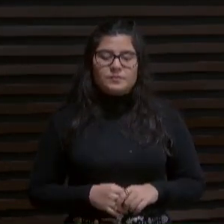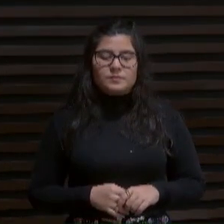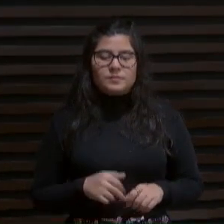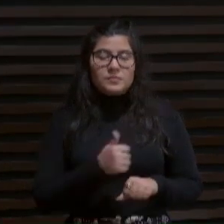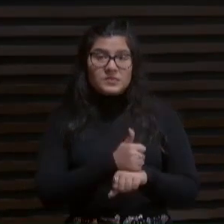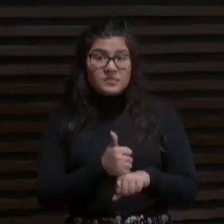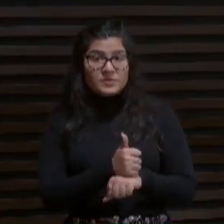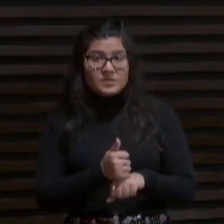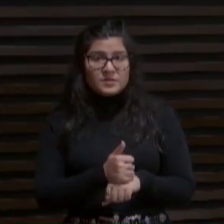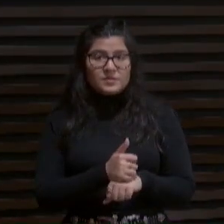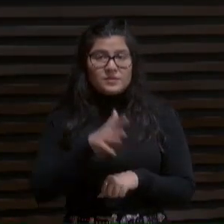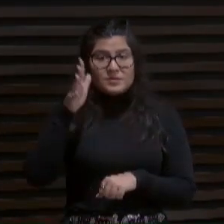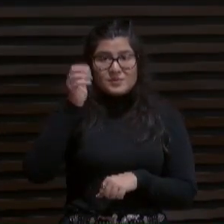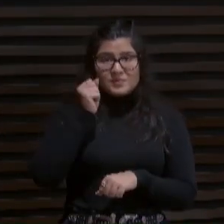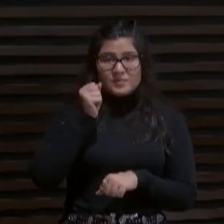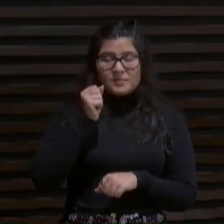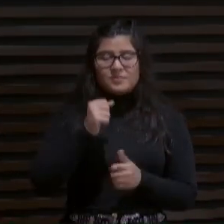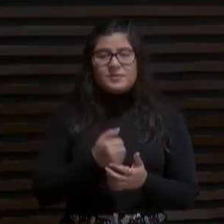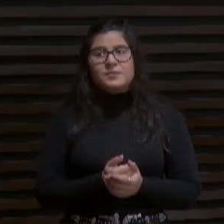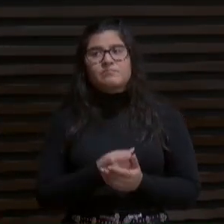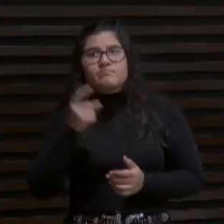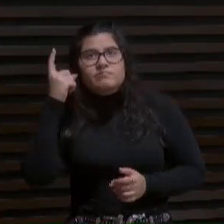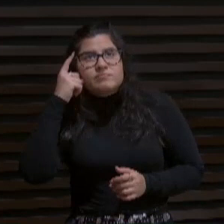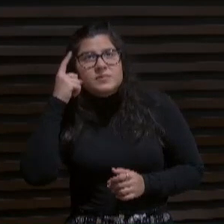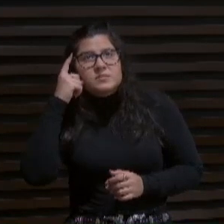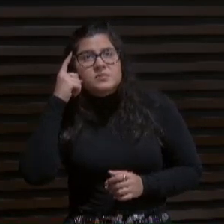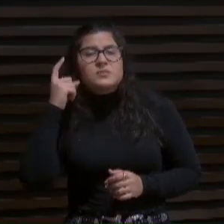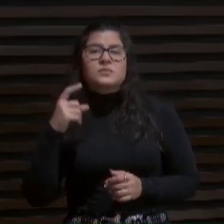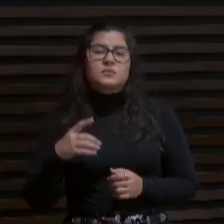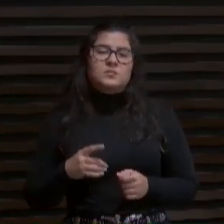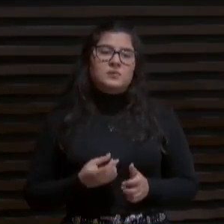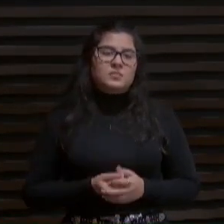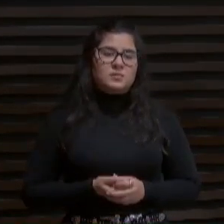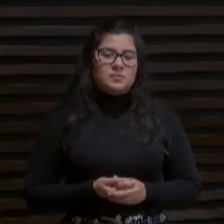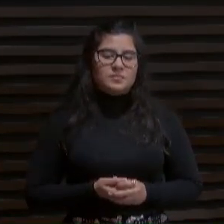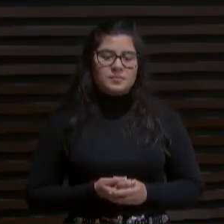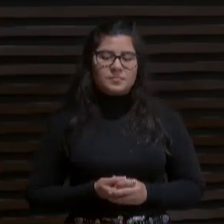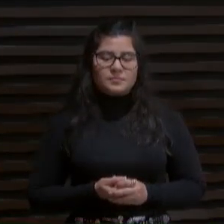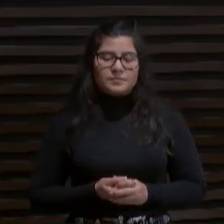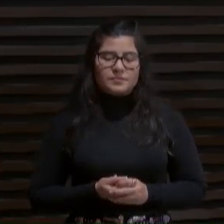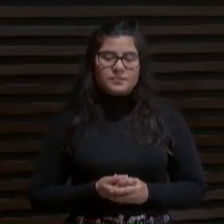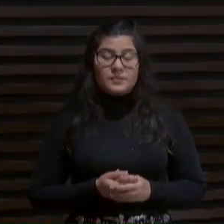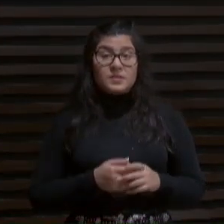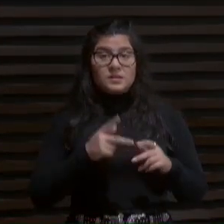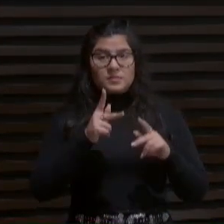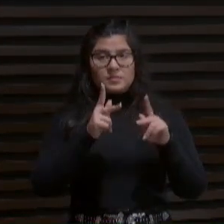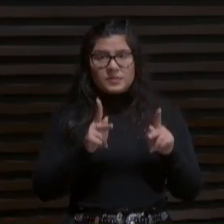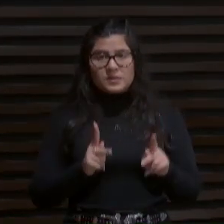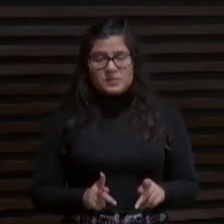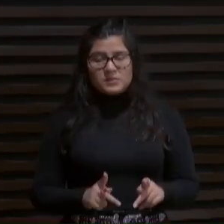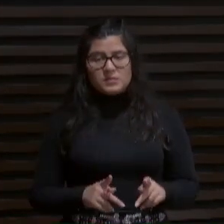Abraão ouviu Efron dizer isso e pesou-lhe a prata, de que este lhe tinha falado na presença dos filhos de Et, a saber,